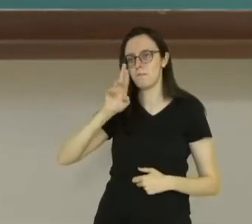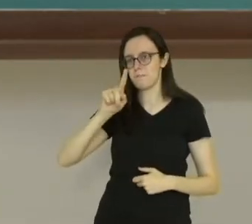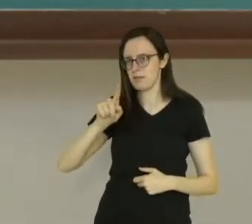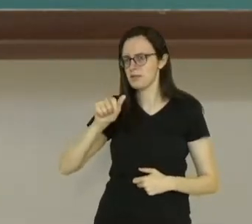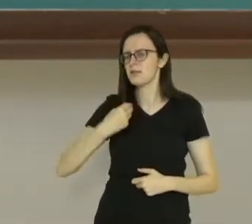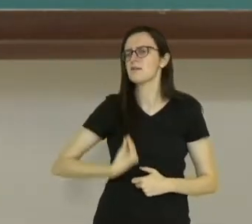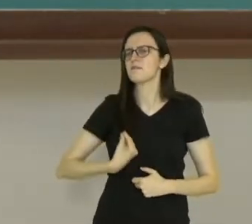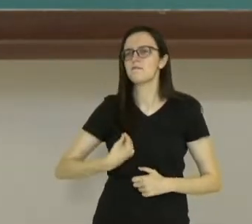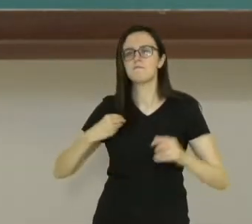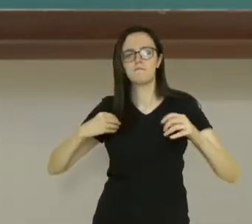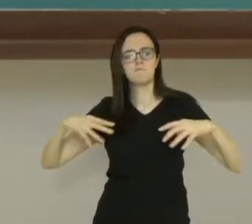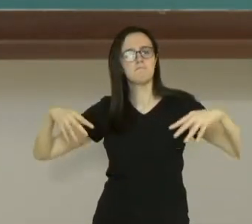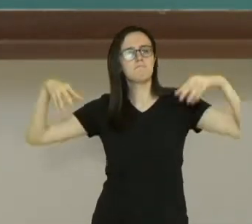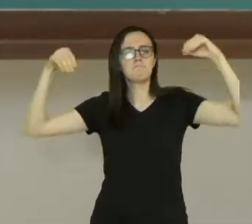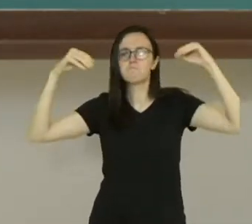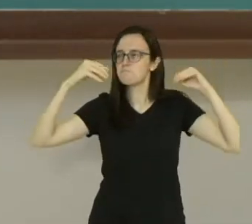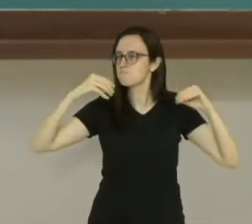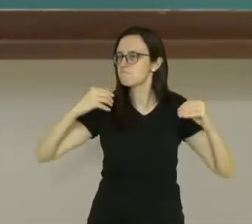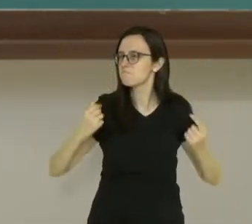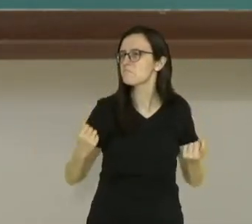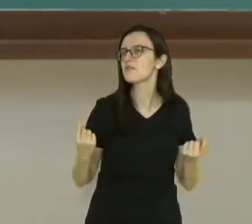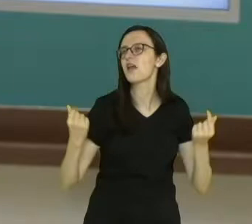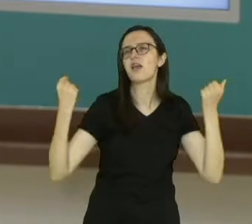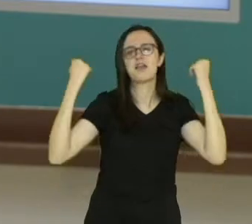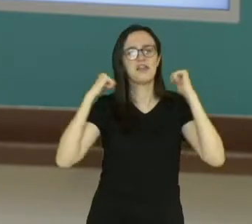palácios, vivia de riquezas,